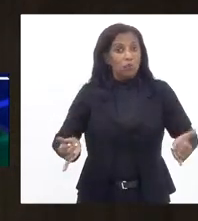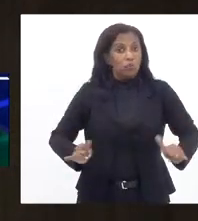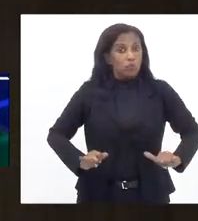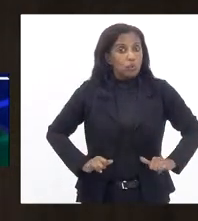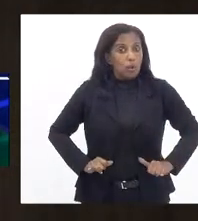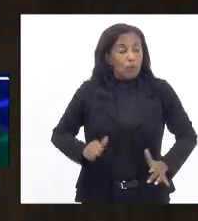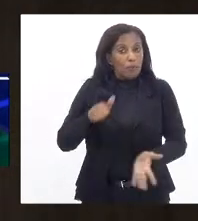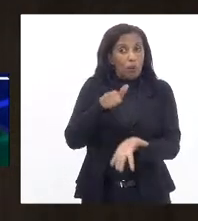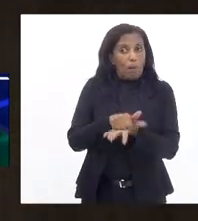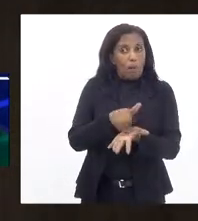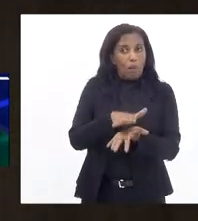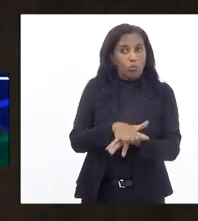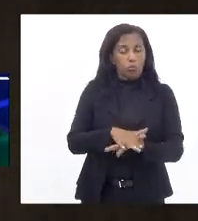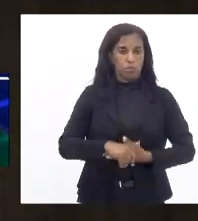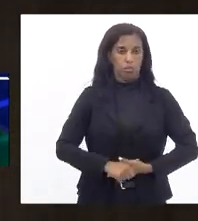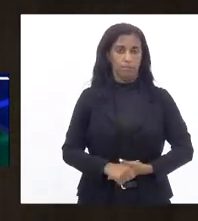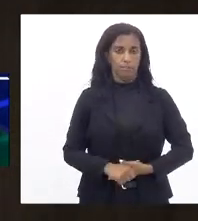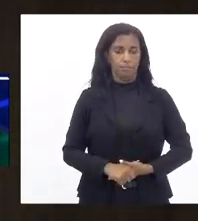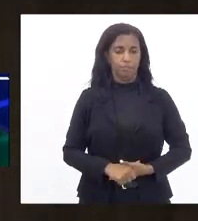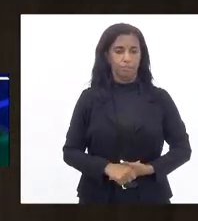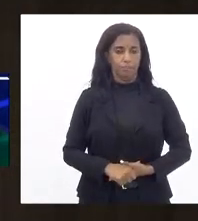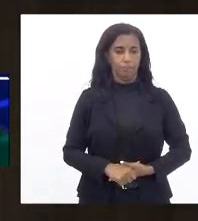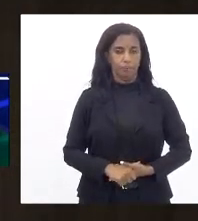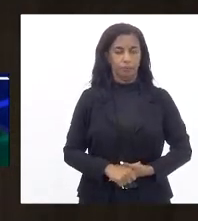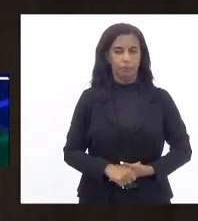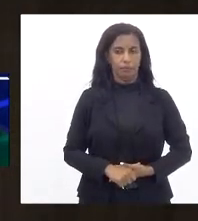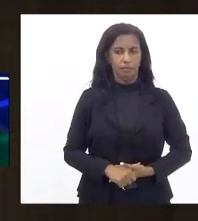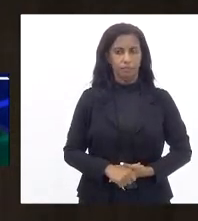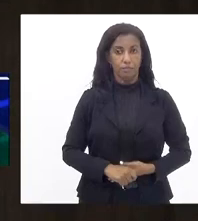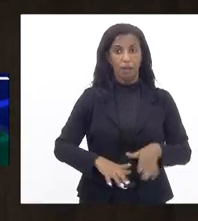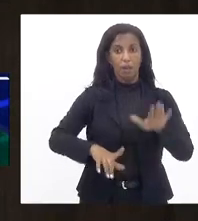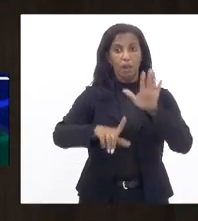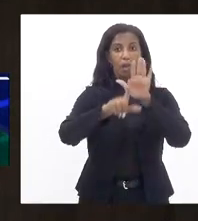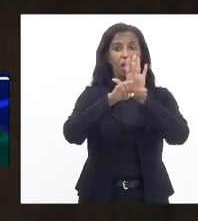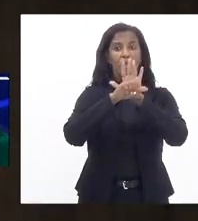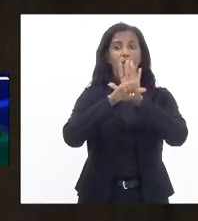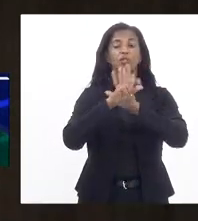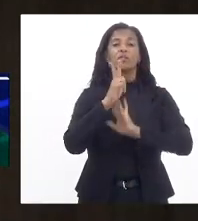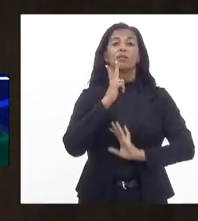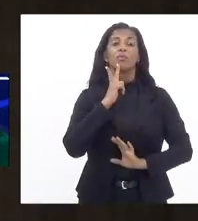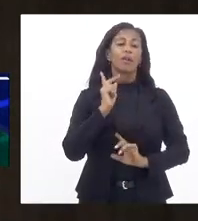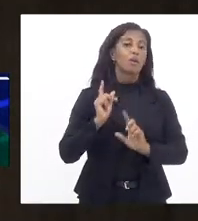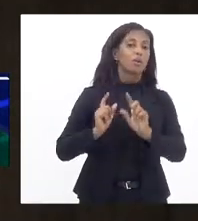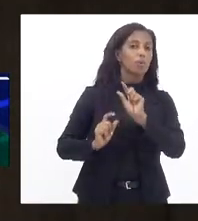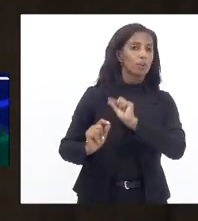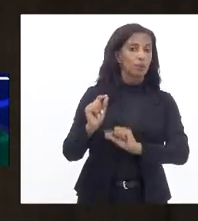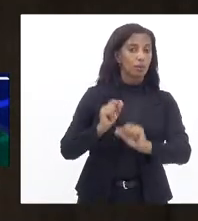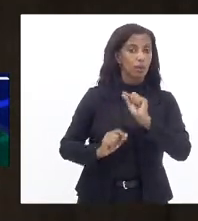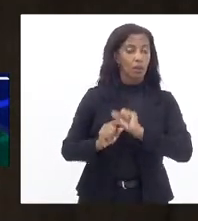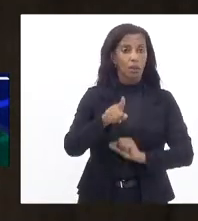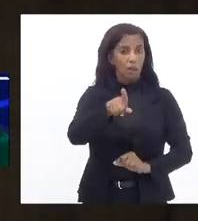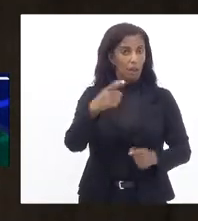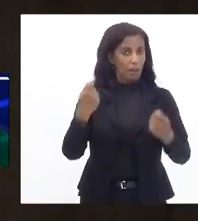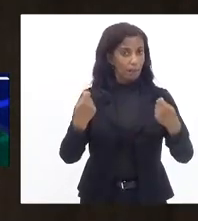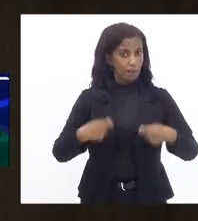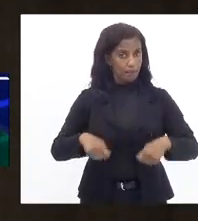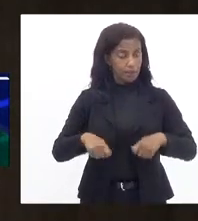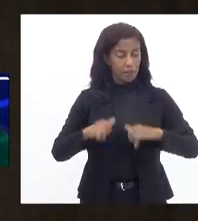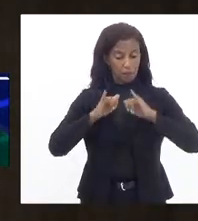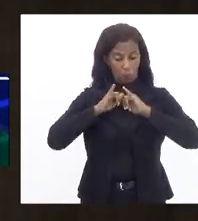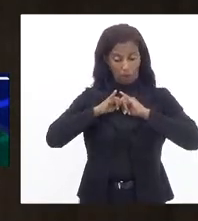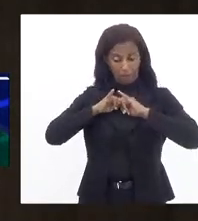com a multa. Se não, vejamos, a legislação diz que você tem que ter um